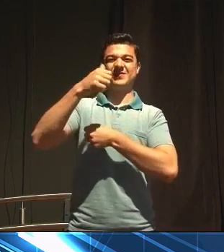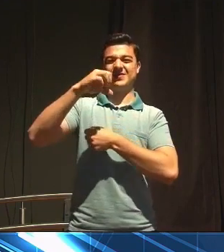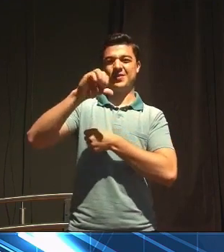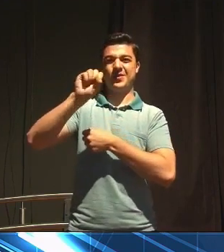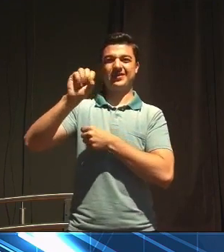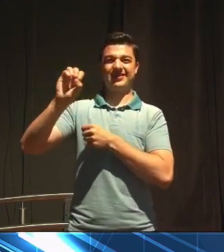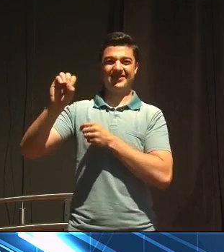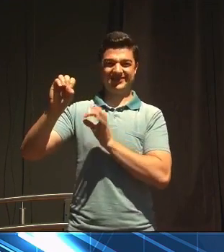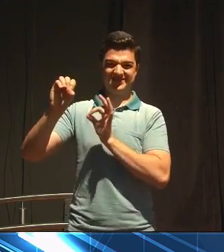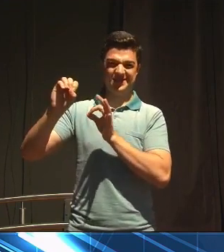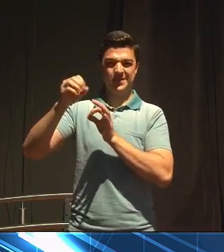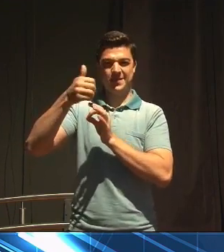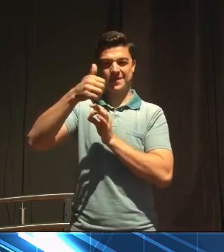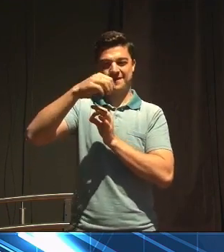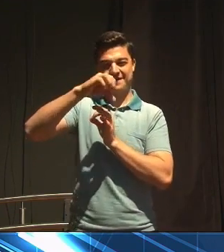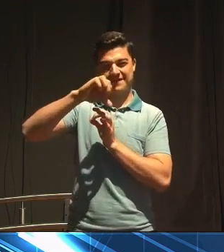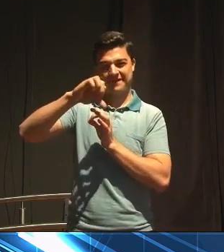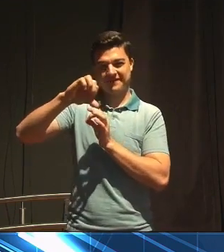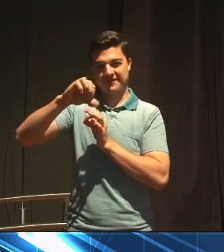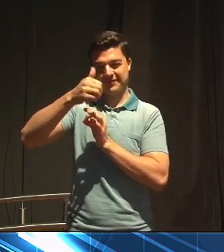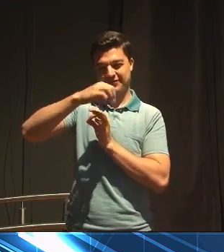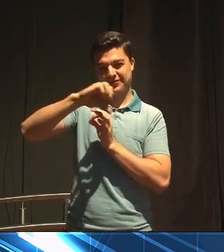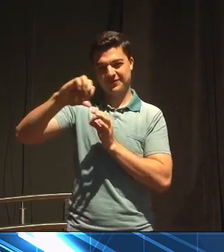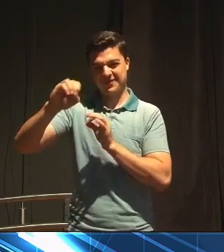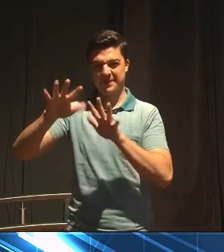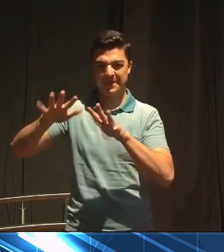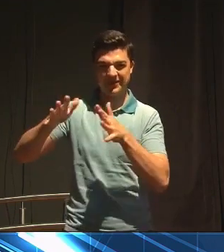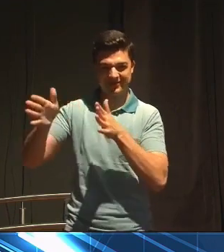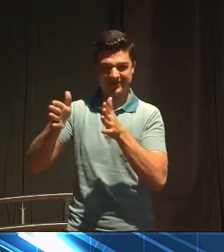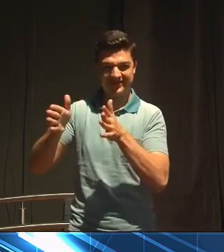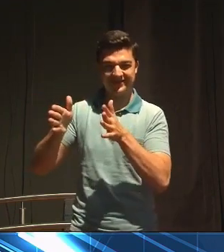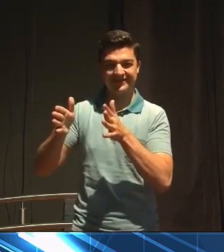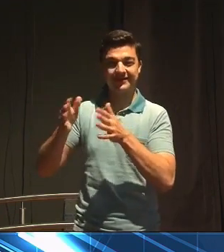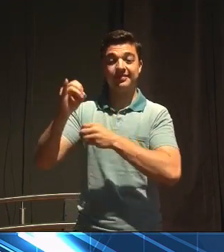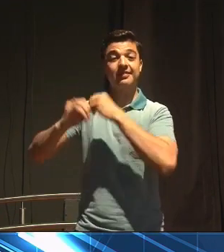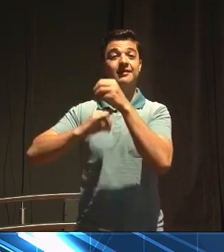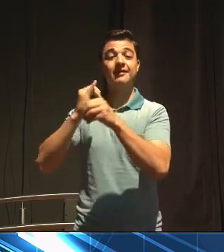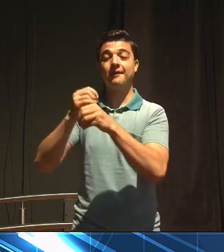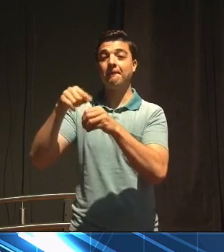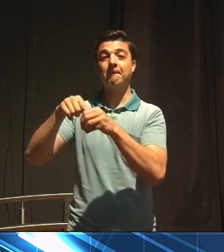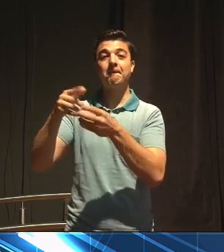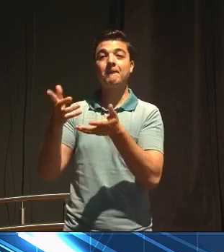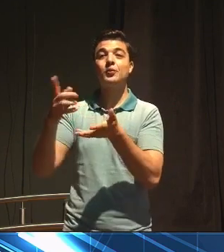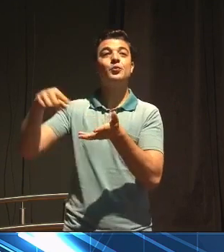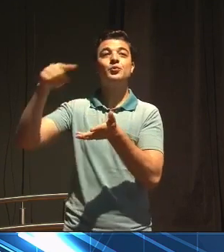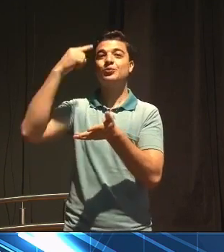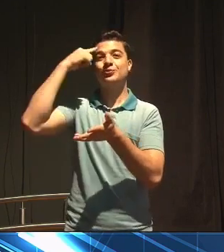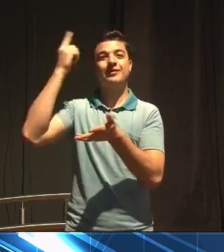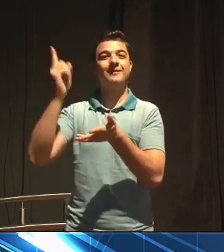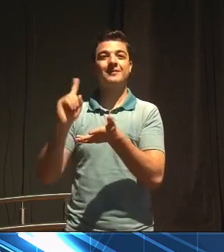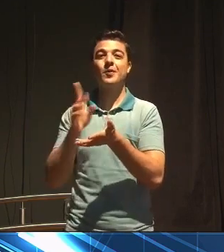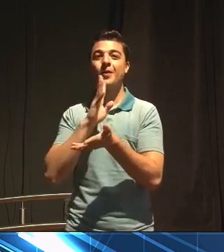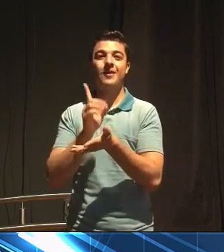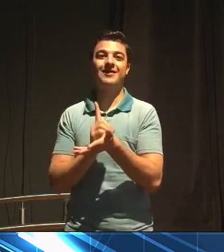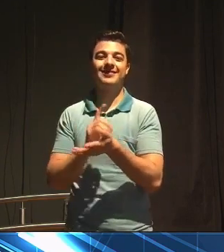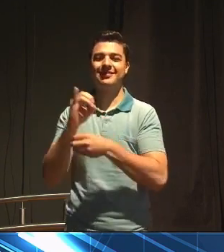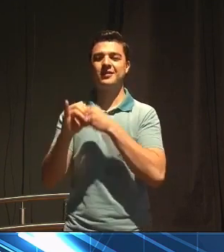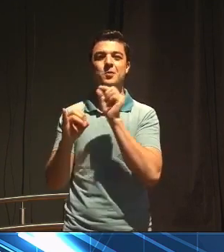não sei, não tô familiarizado com isso. E aí 10 anos depois, quem diria que a gente estaria